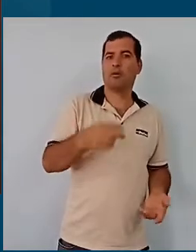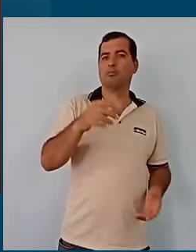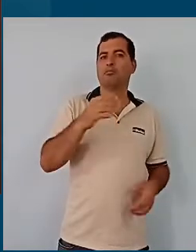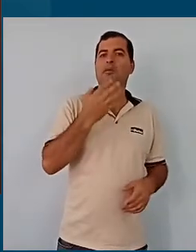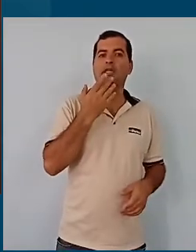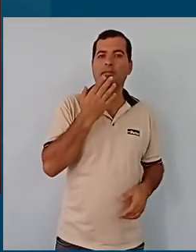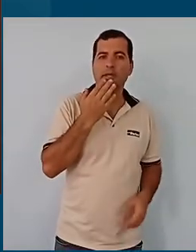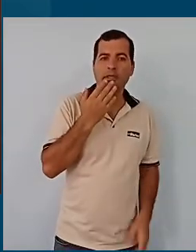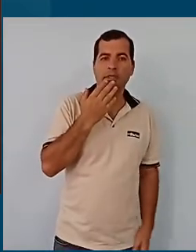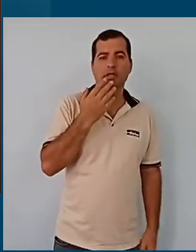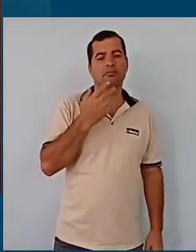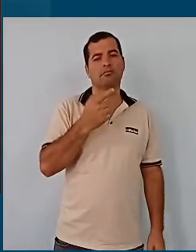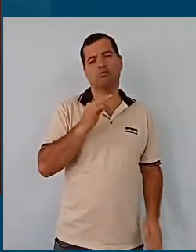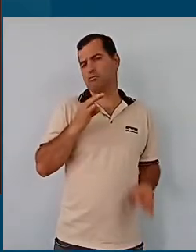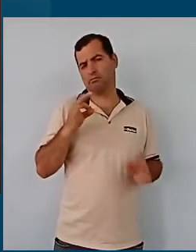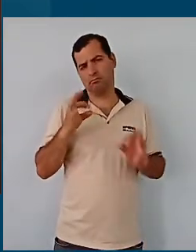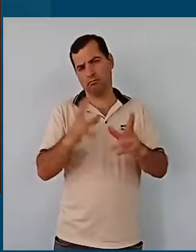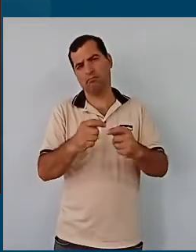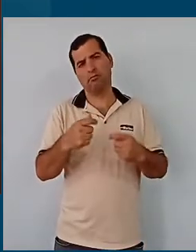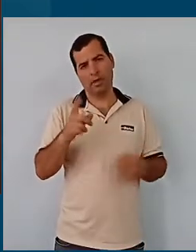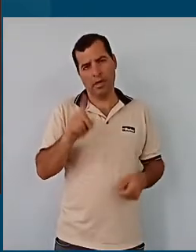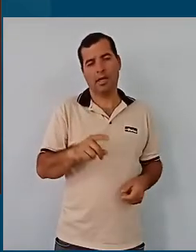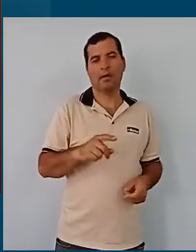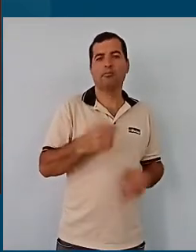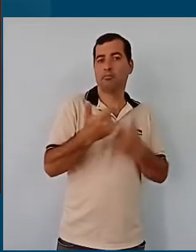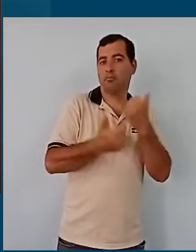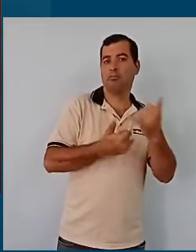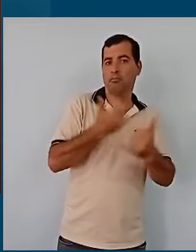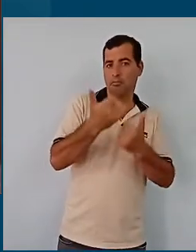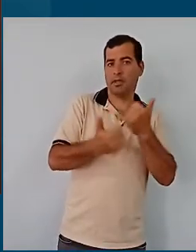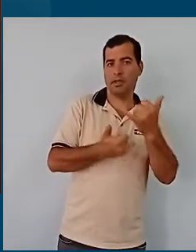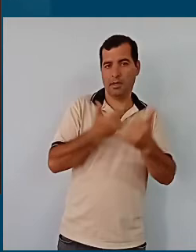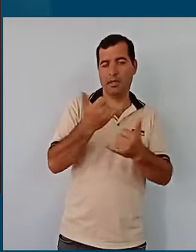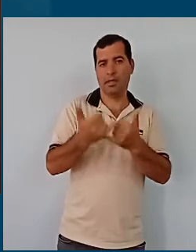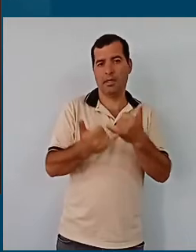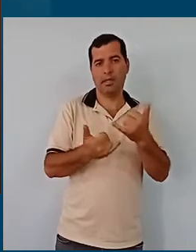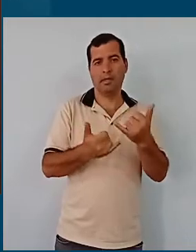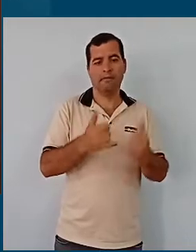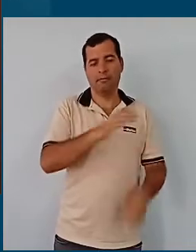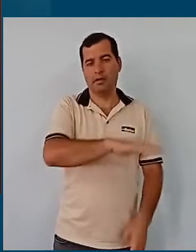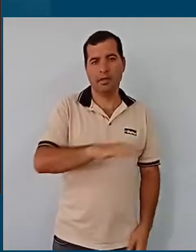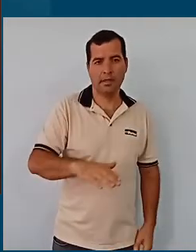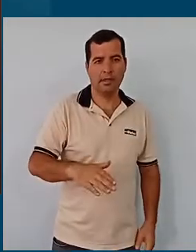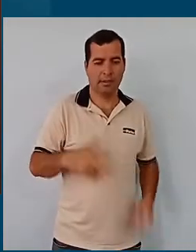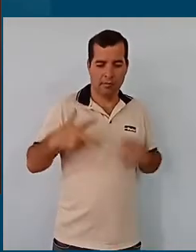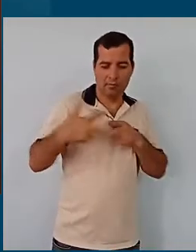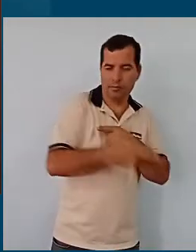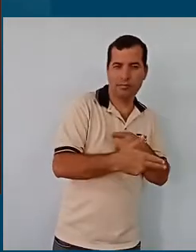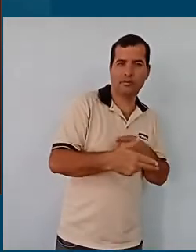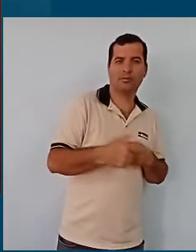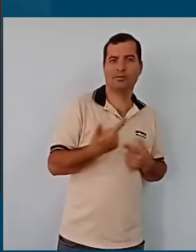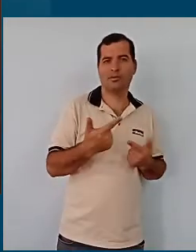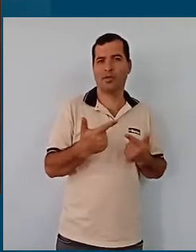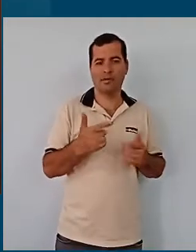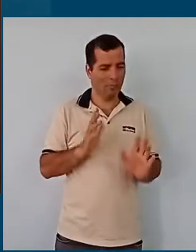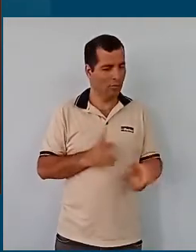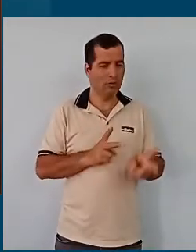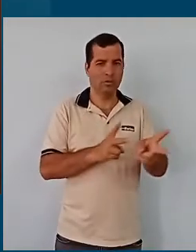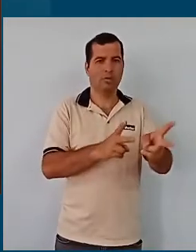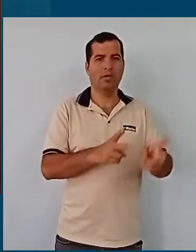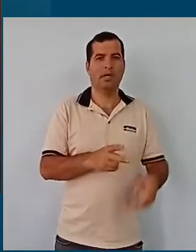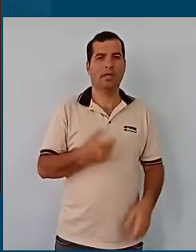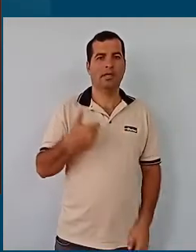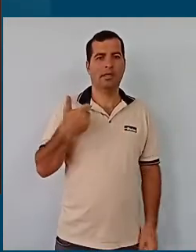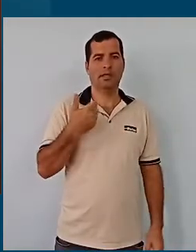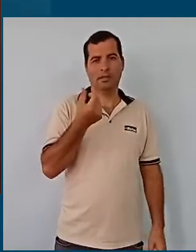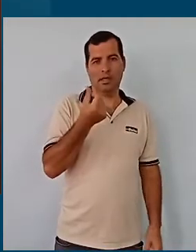matemática, enfim, o brincar como uma atividade que as crianças não interrompem aos 5 ou 6 anos de idade, mas